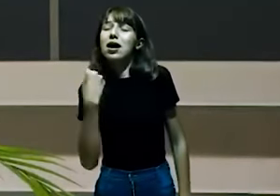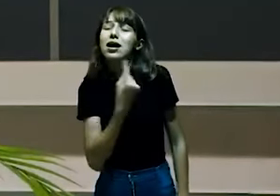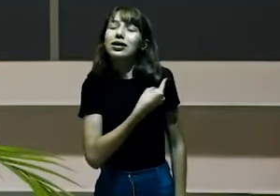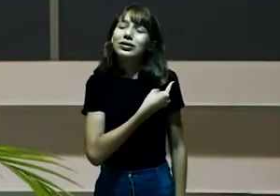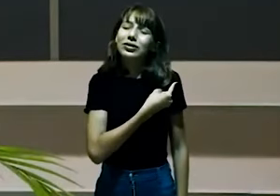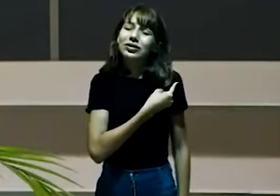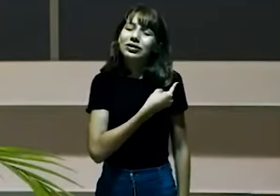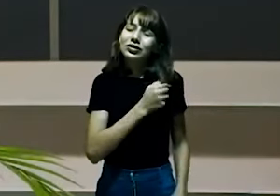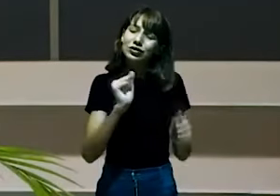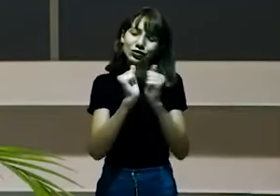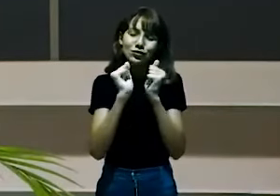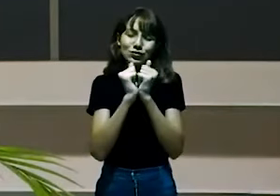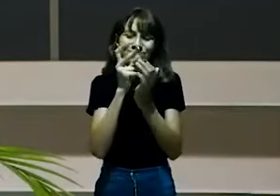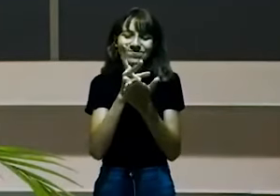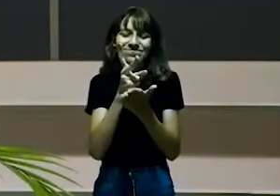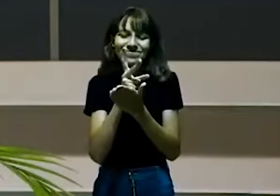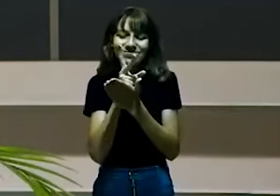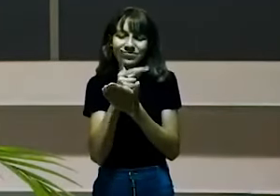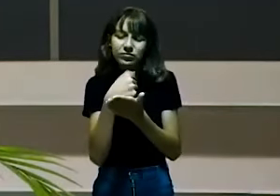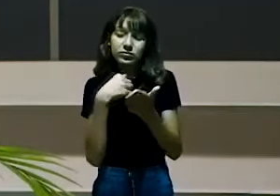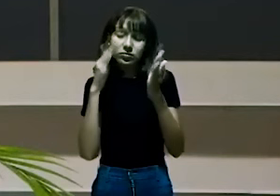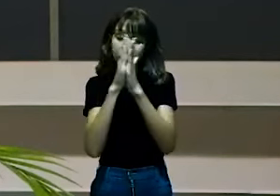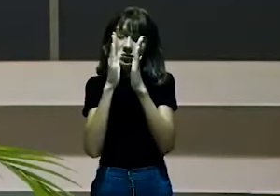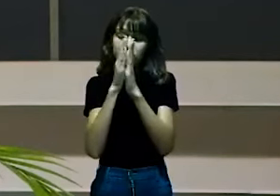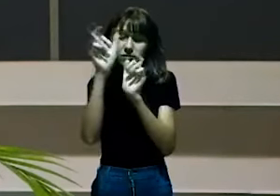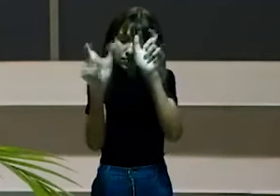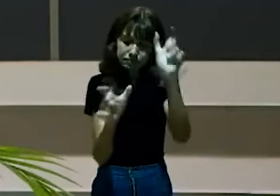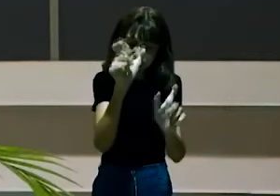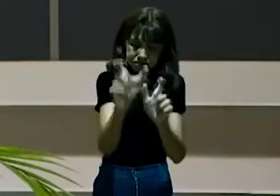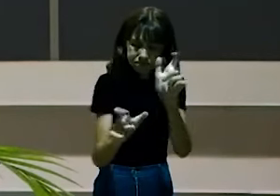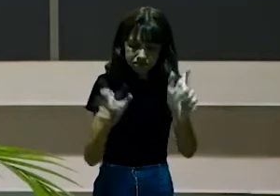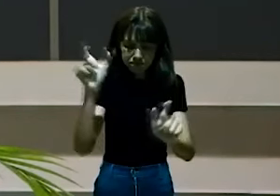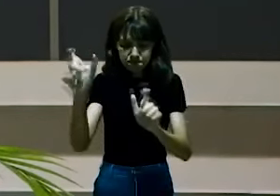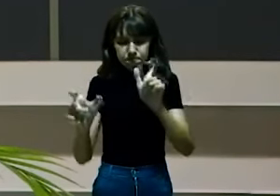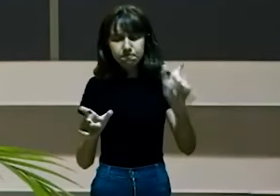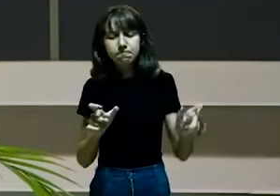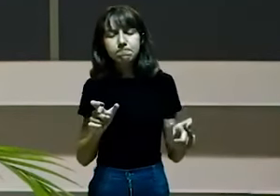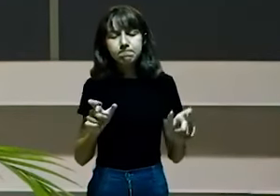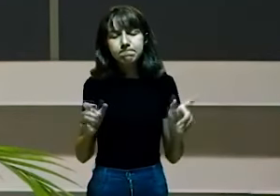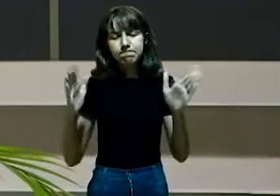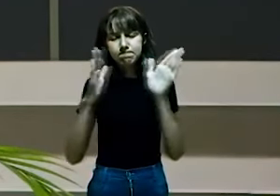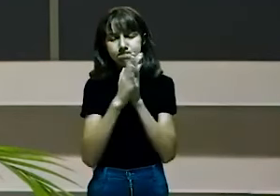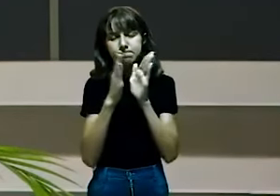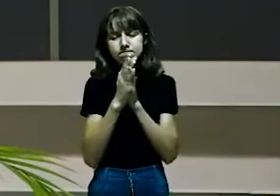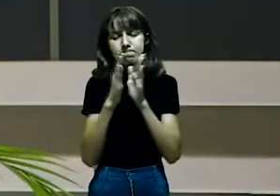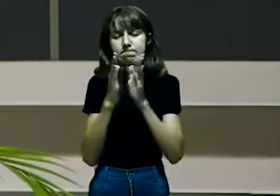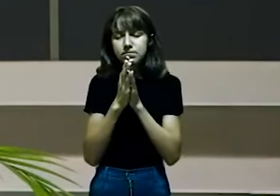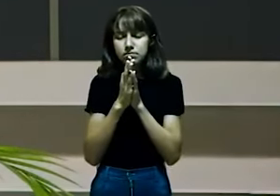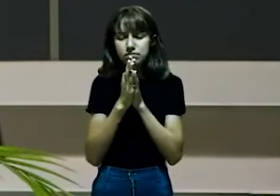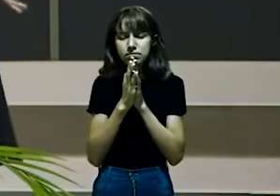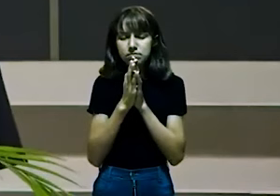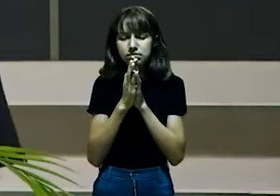conosco pai eu oro senhor pai pela tua igreja eu oro Senhor para que no mesmo cenário de